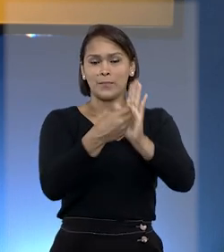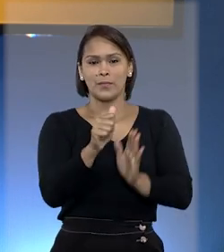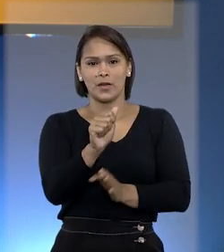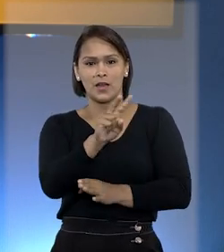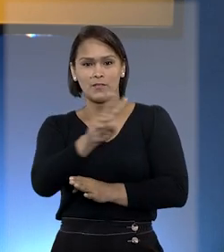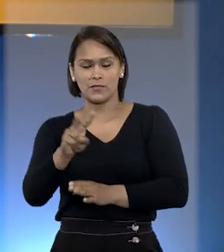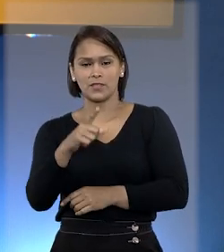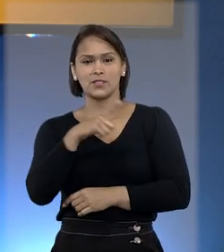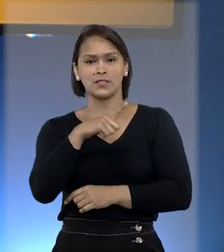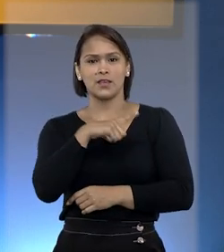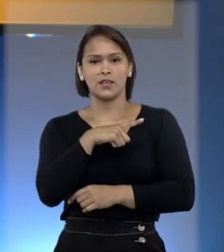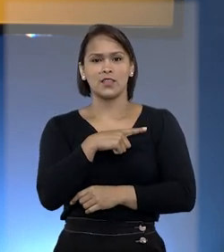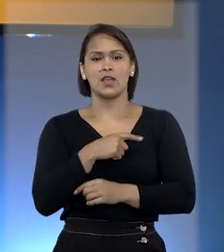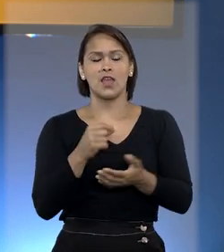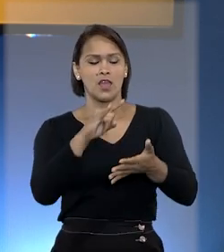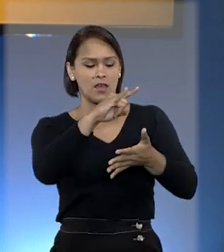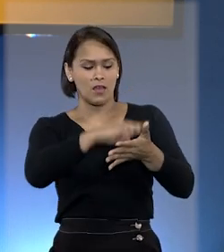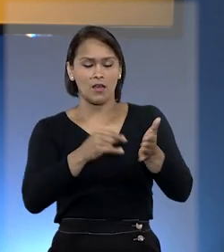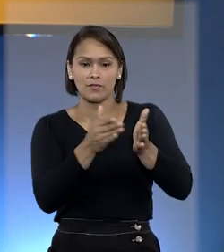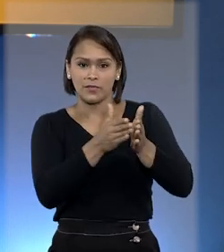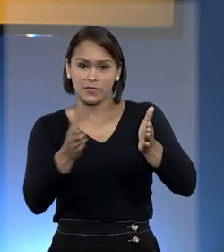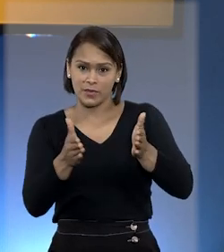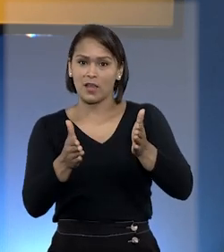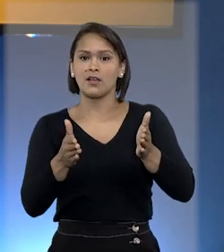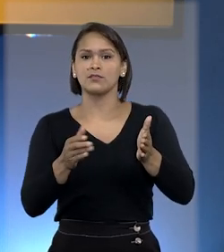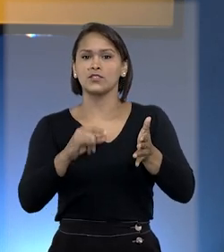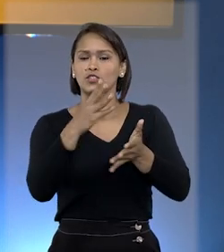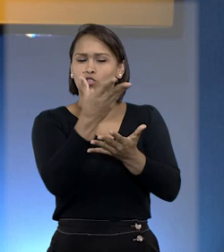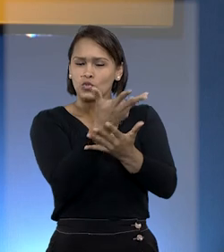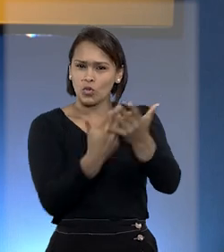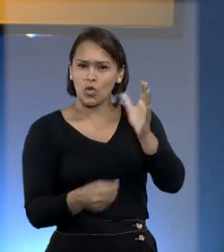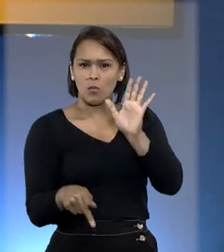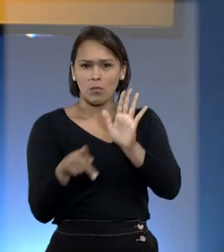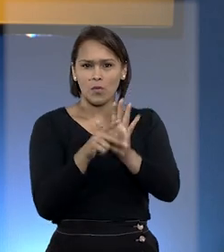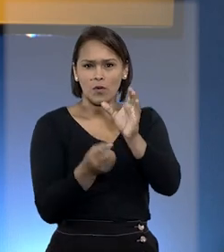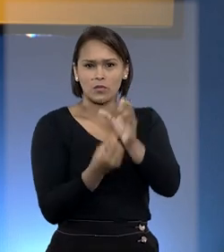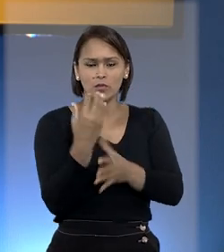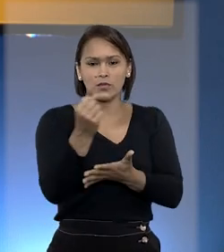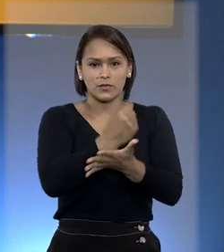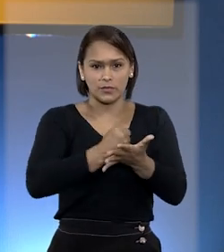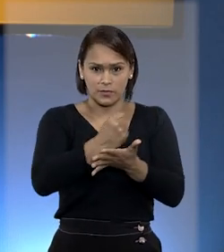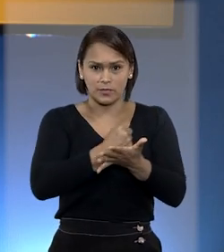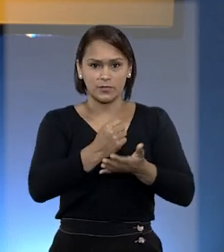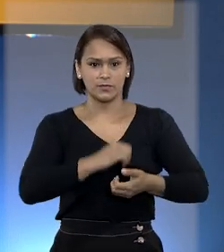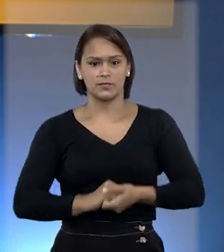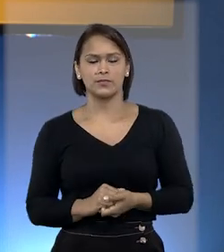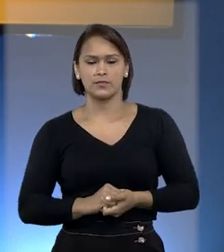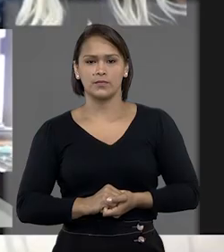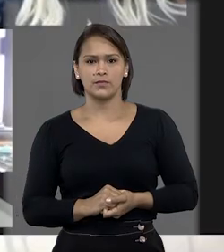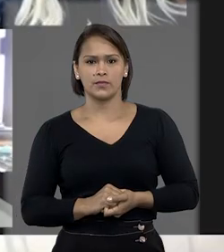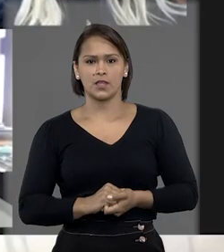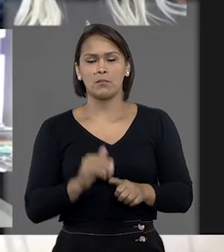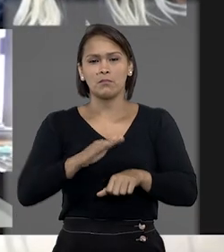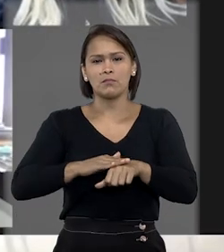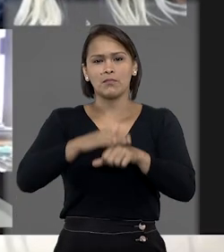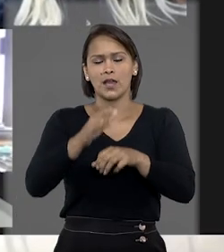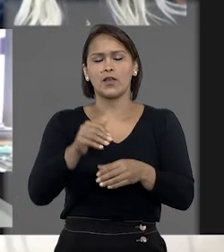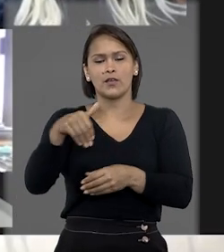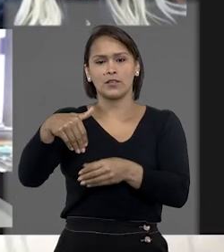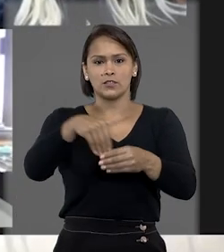parecer da Anvisa constitui pressuposto de validade para concessão de patente de produtos farmacêuticos